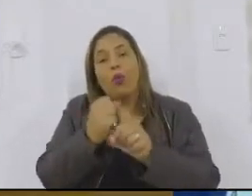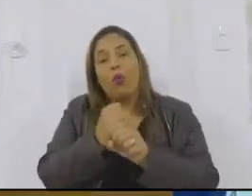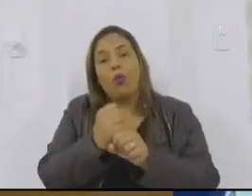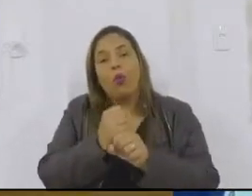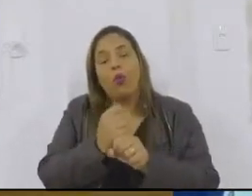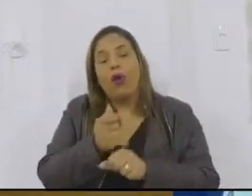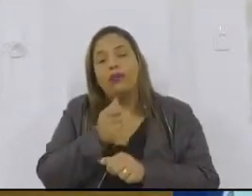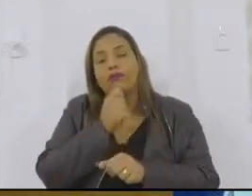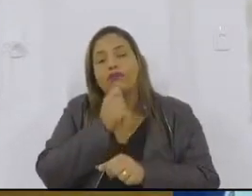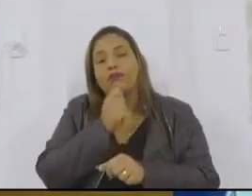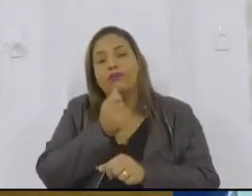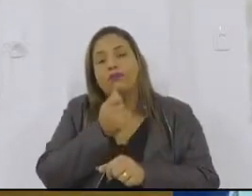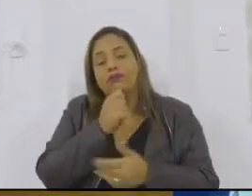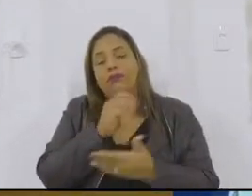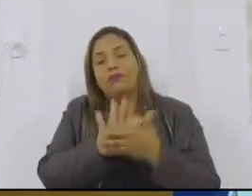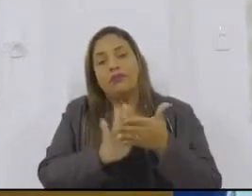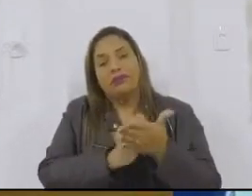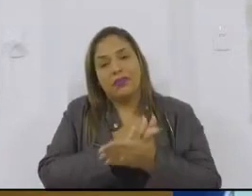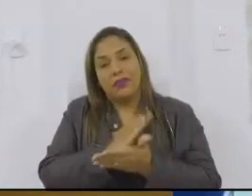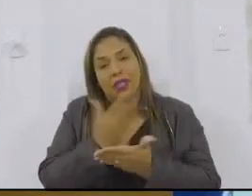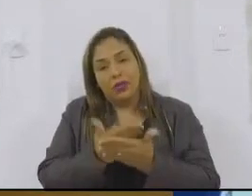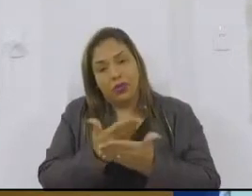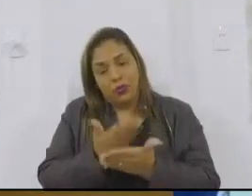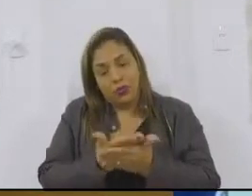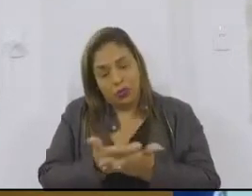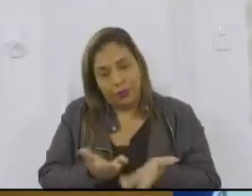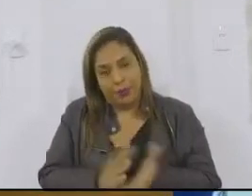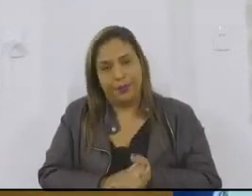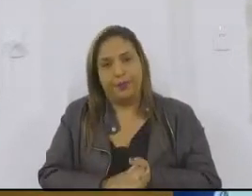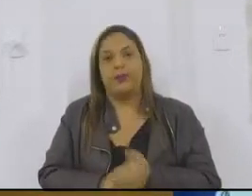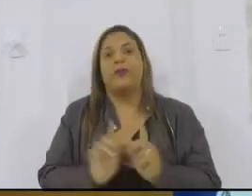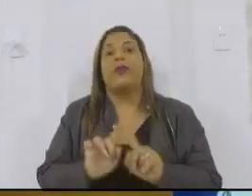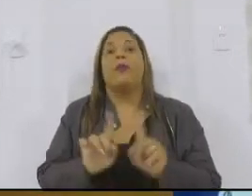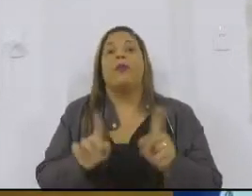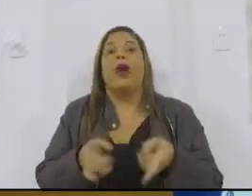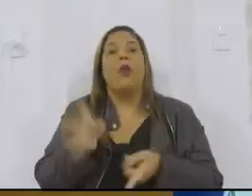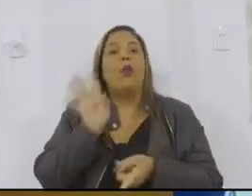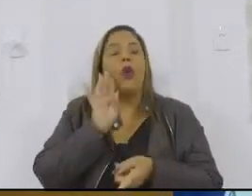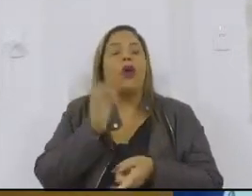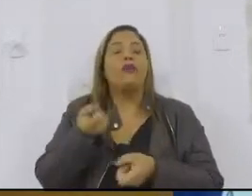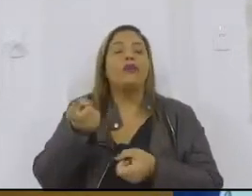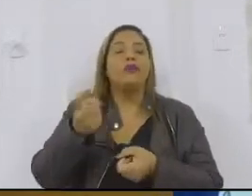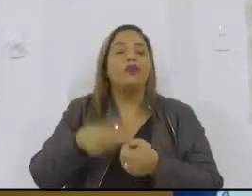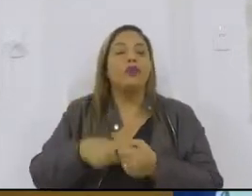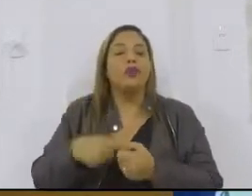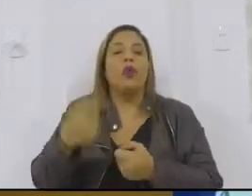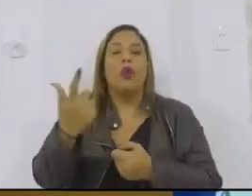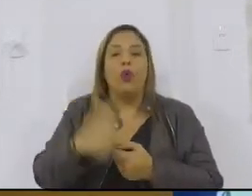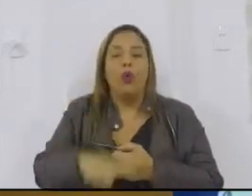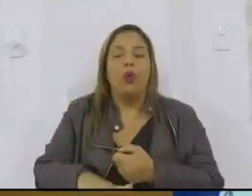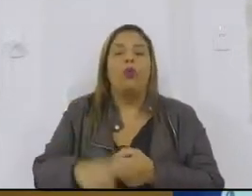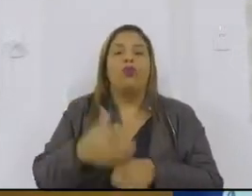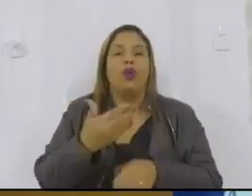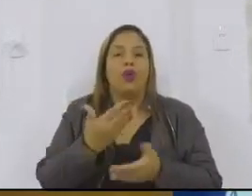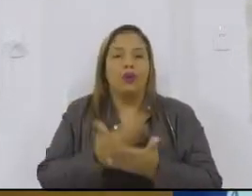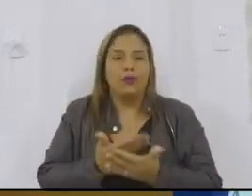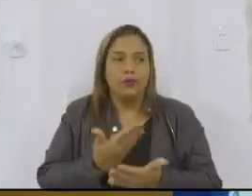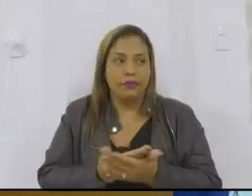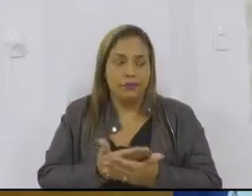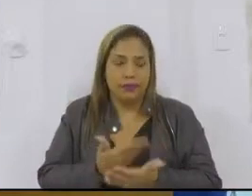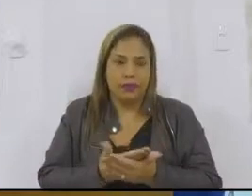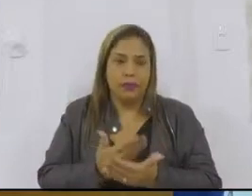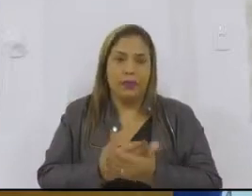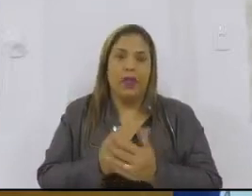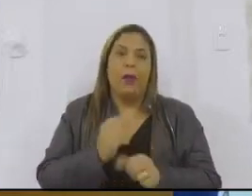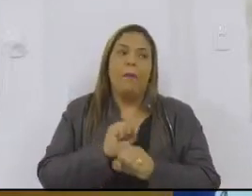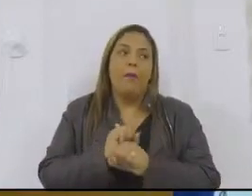quarta-feira, já anunciado o retorno às aulas, então isso é algo muito importante. Pelo menos a gente está esperançoso para que